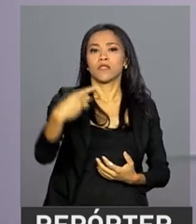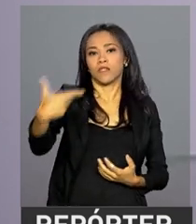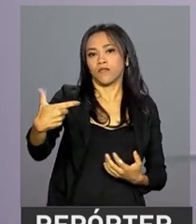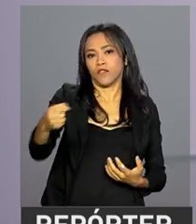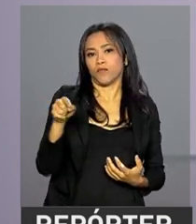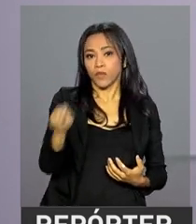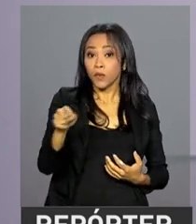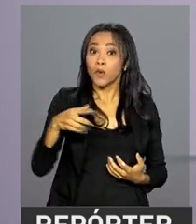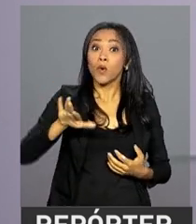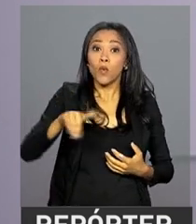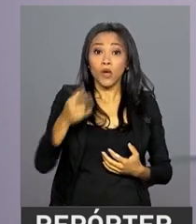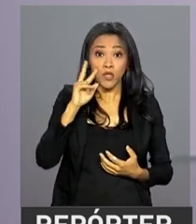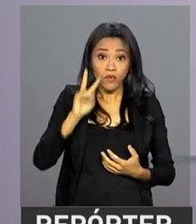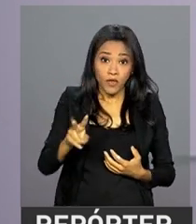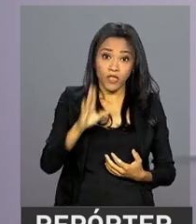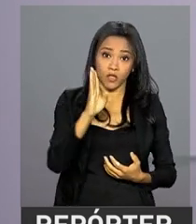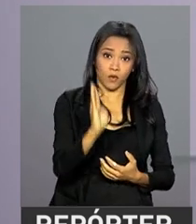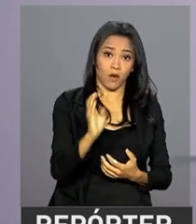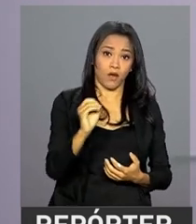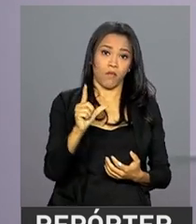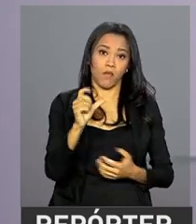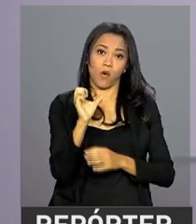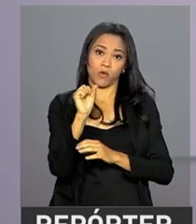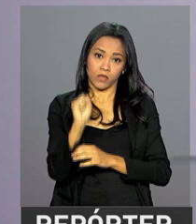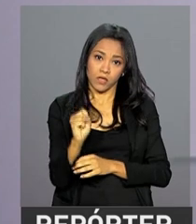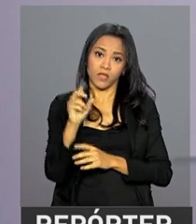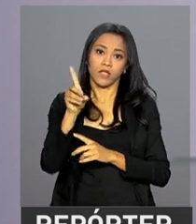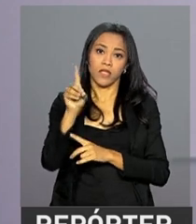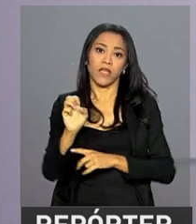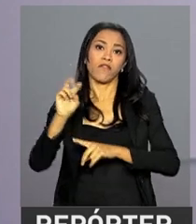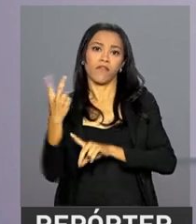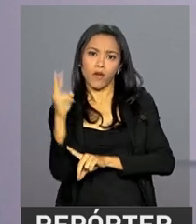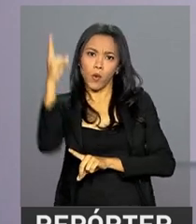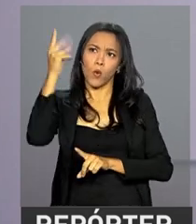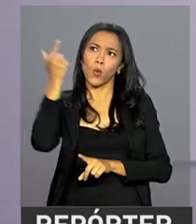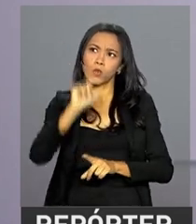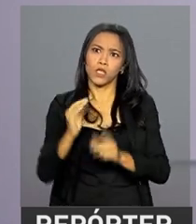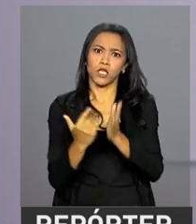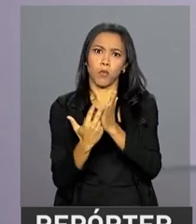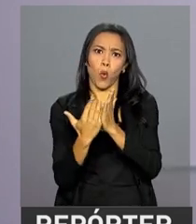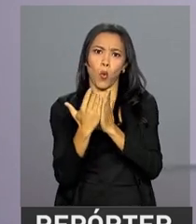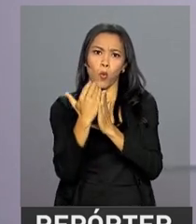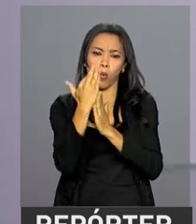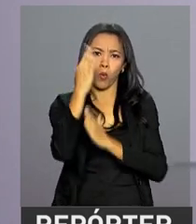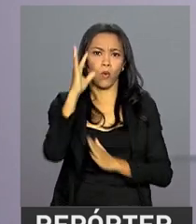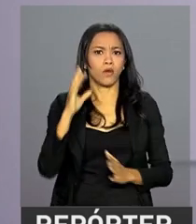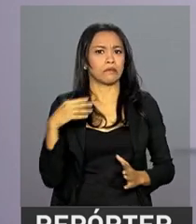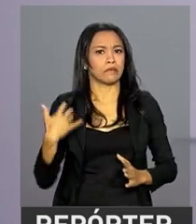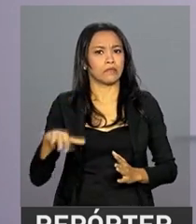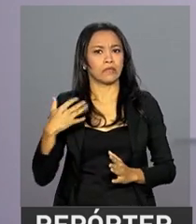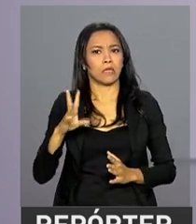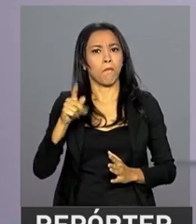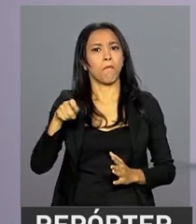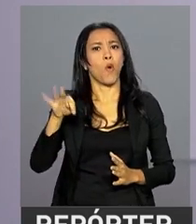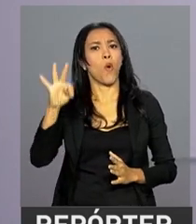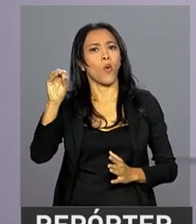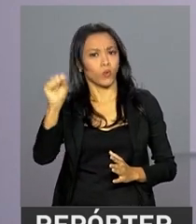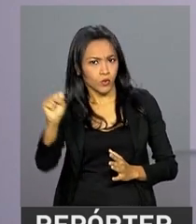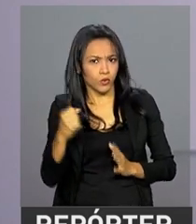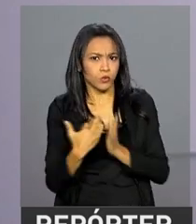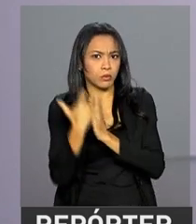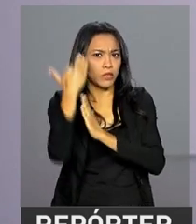a atingir o seu pico 76 duzentos e tantos pontos coisa ímpar jamais